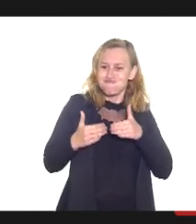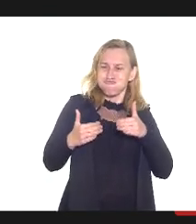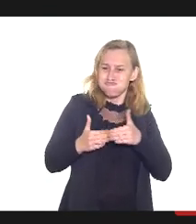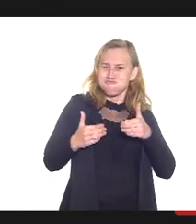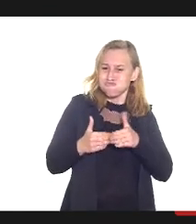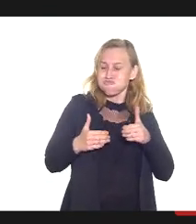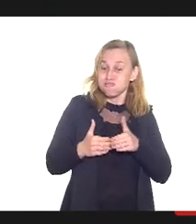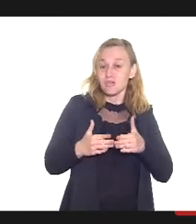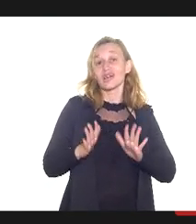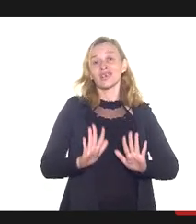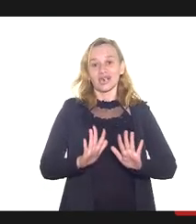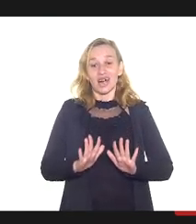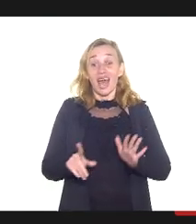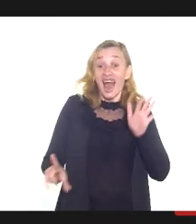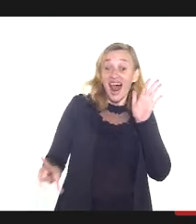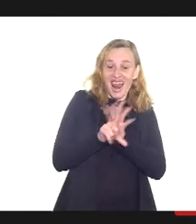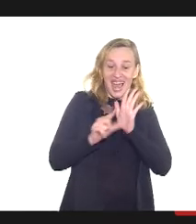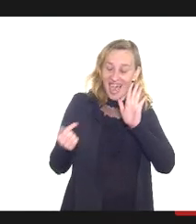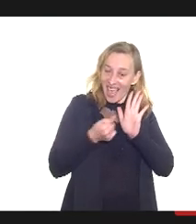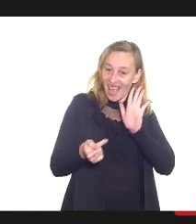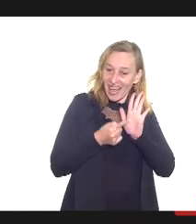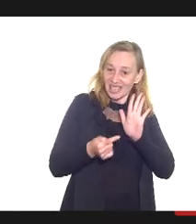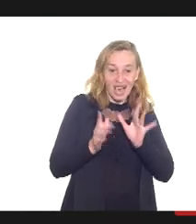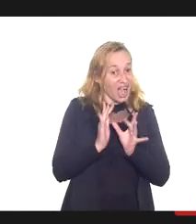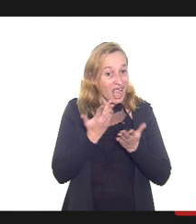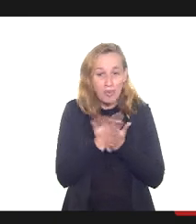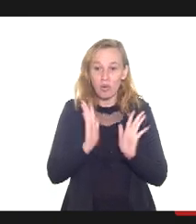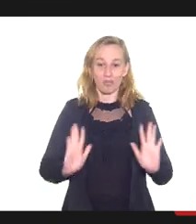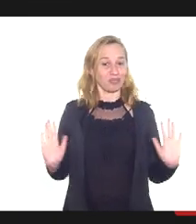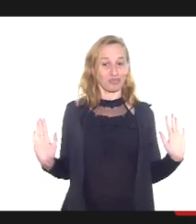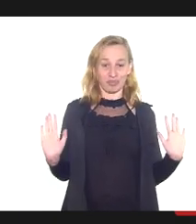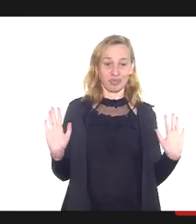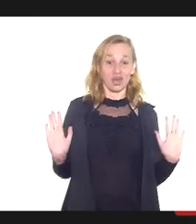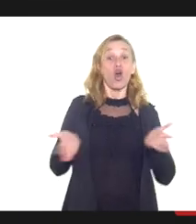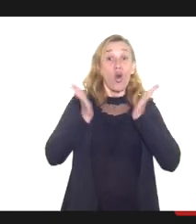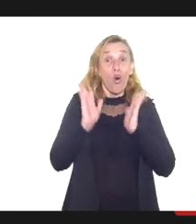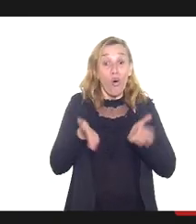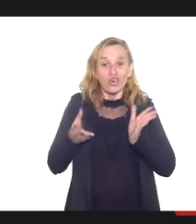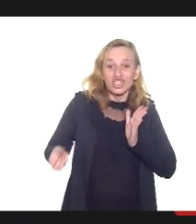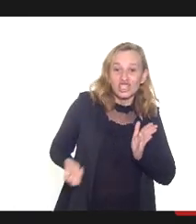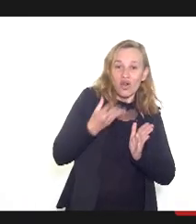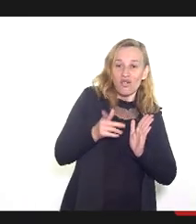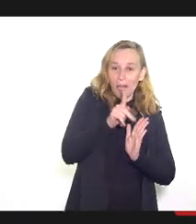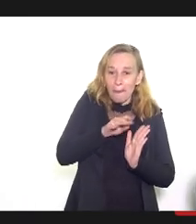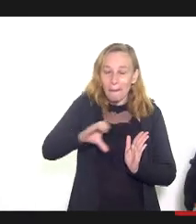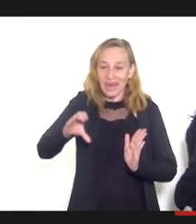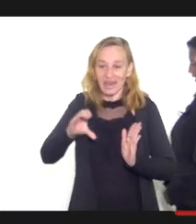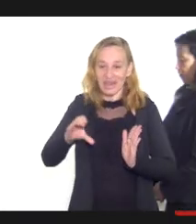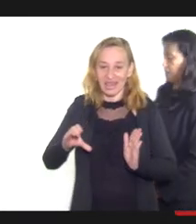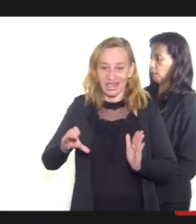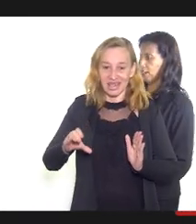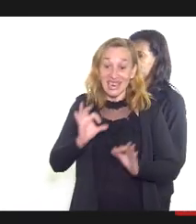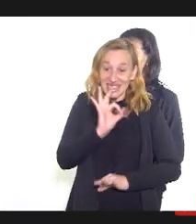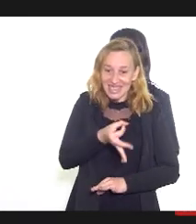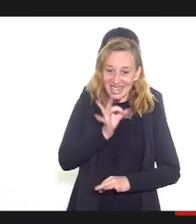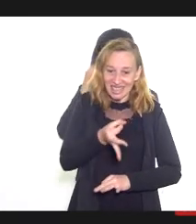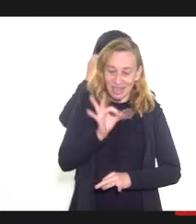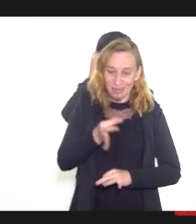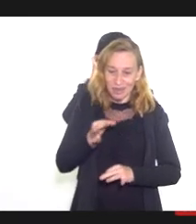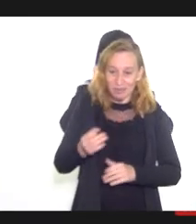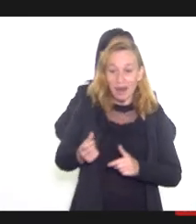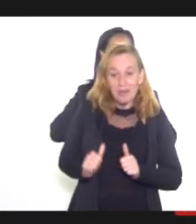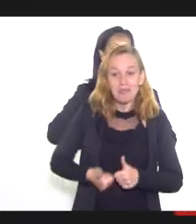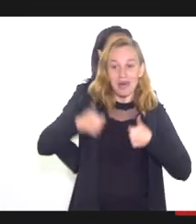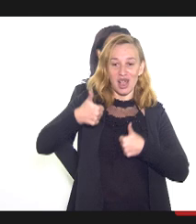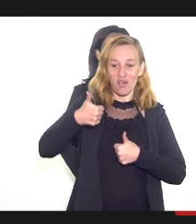Chegar logo e botar, está aqui, ó, a lei é essa e acabou. E hoje, essa nova PEC vem exatamente para